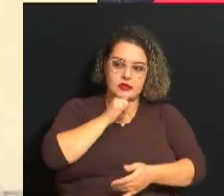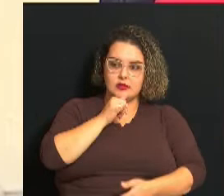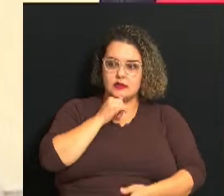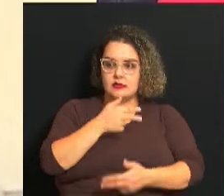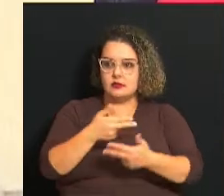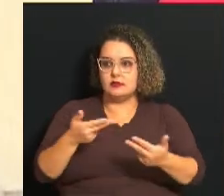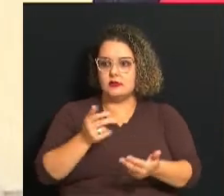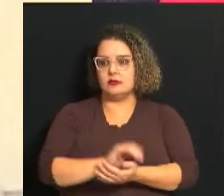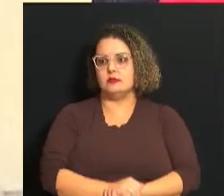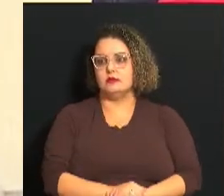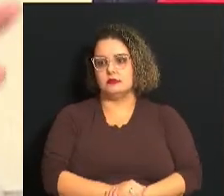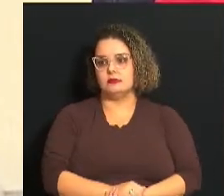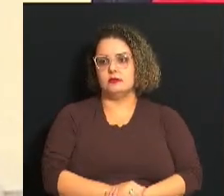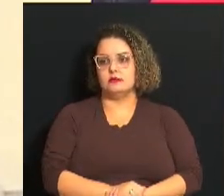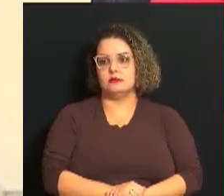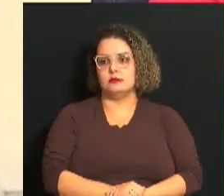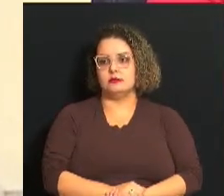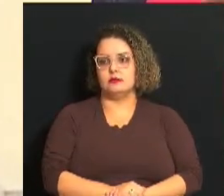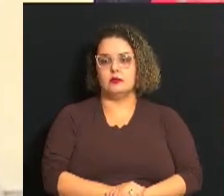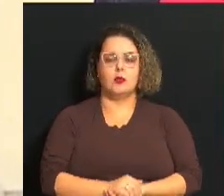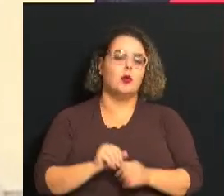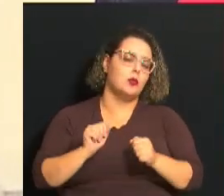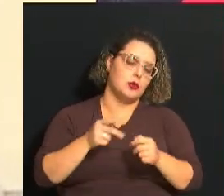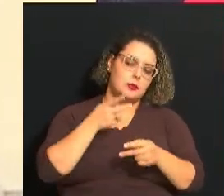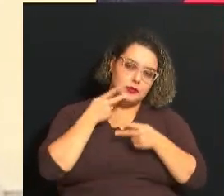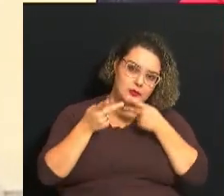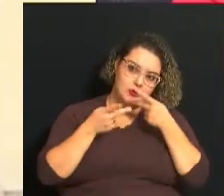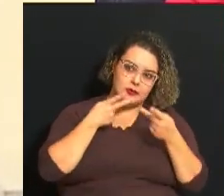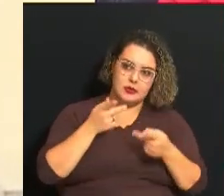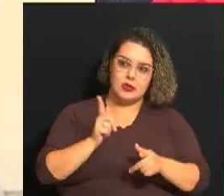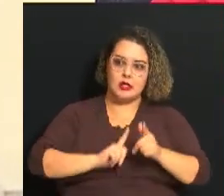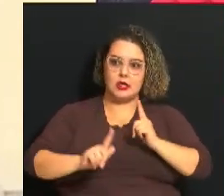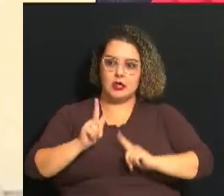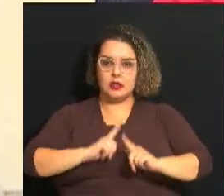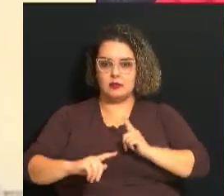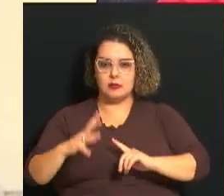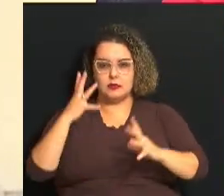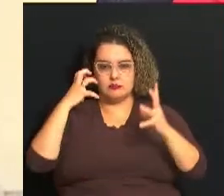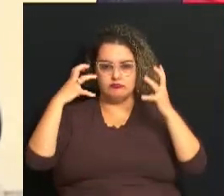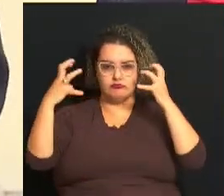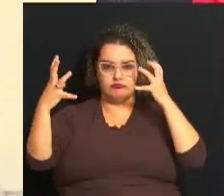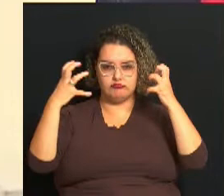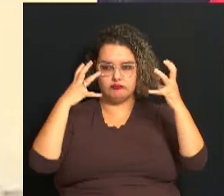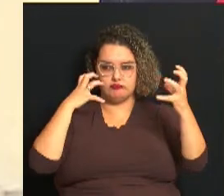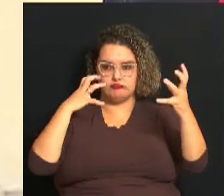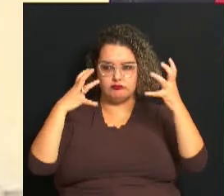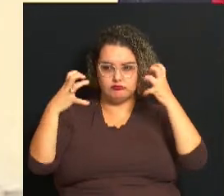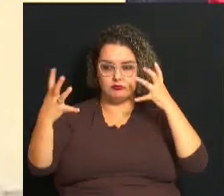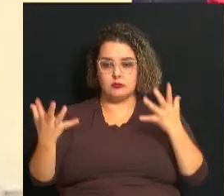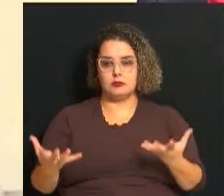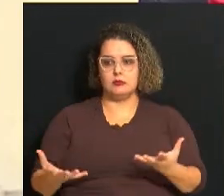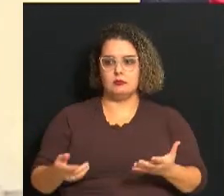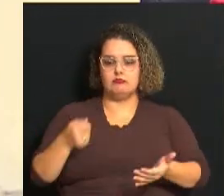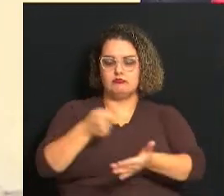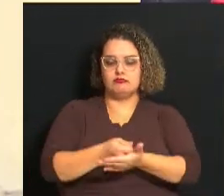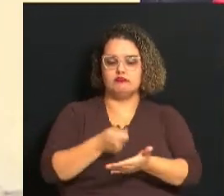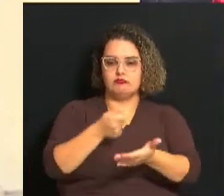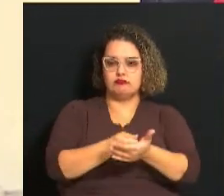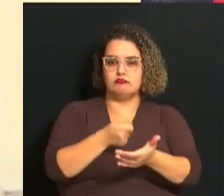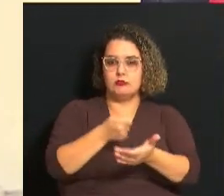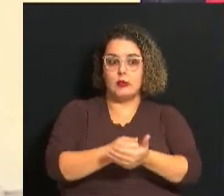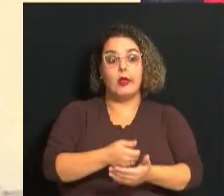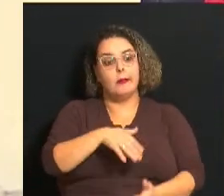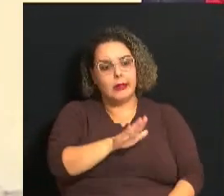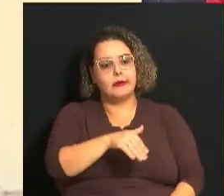aí também gente pode chamar também a gestão por stress que a cobrança excessiva que aí seria é